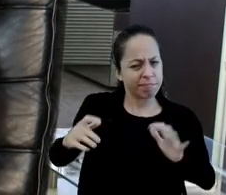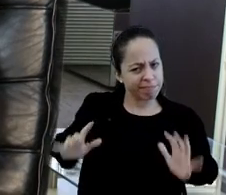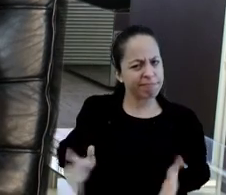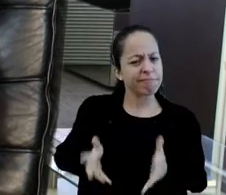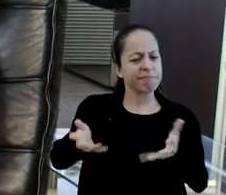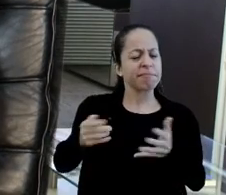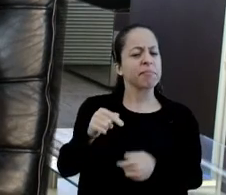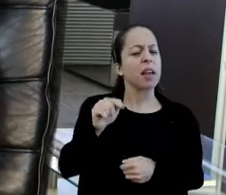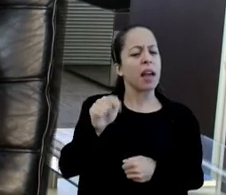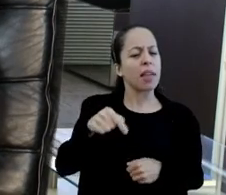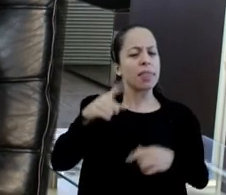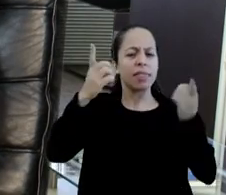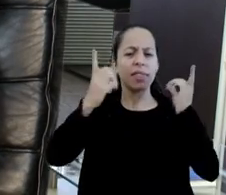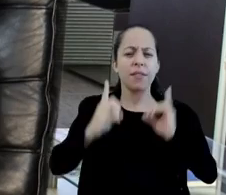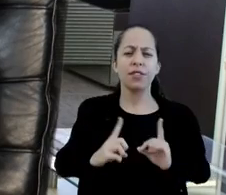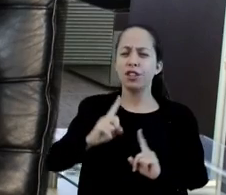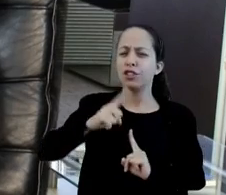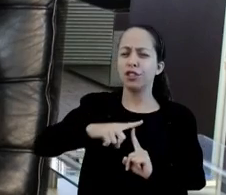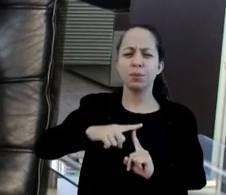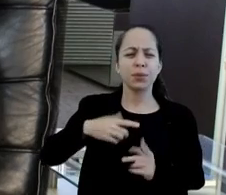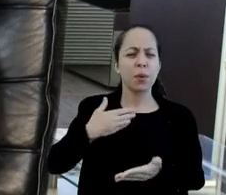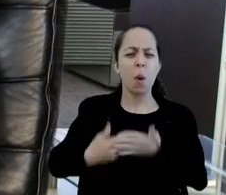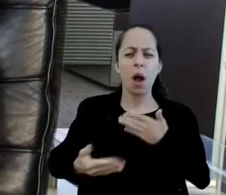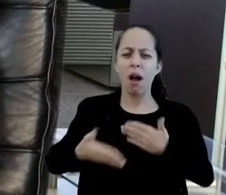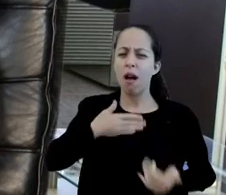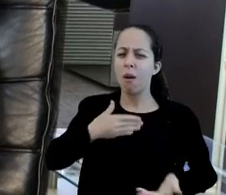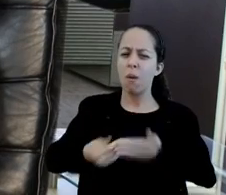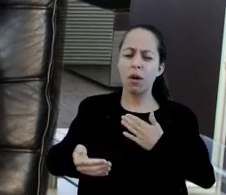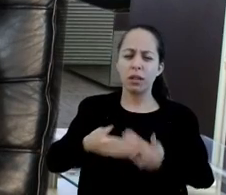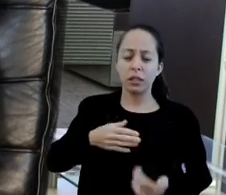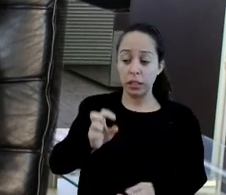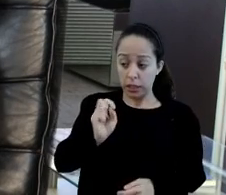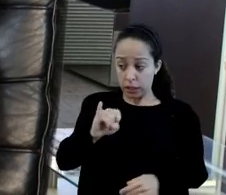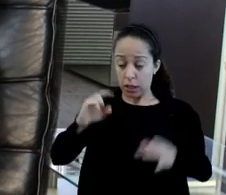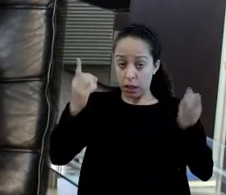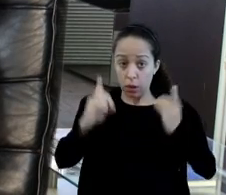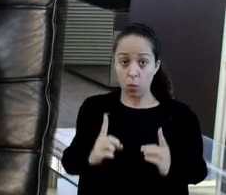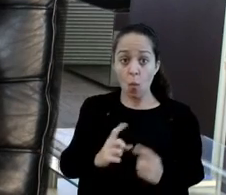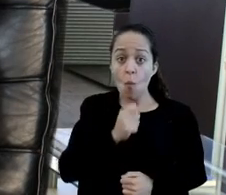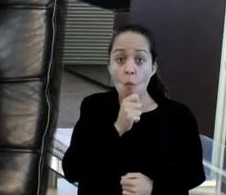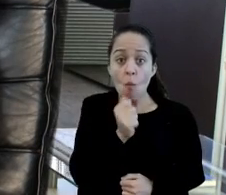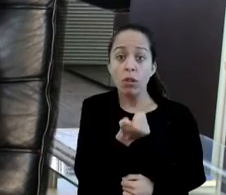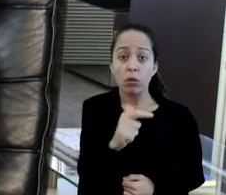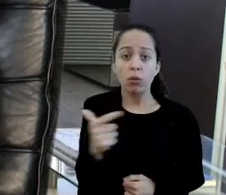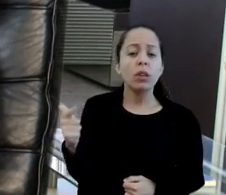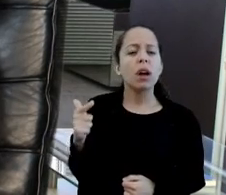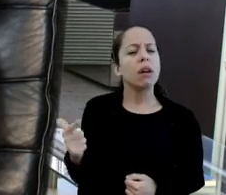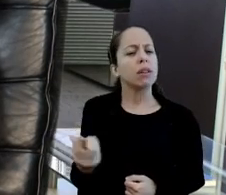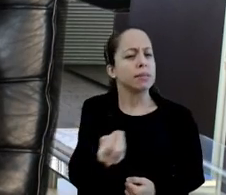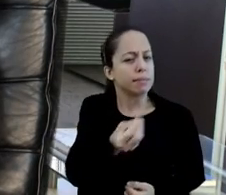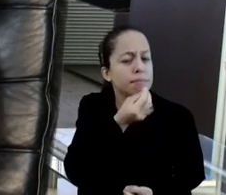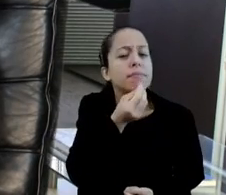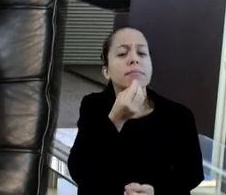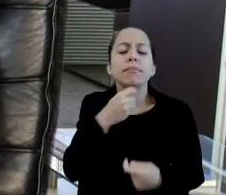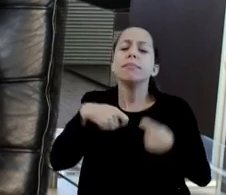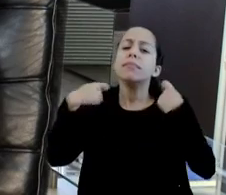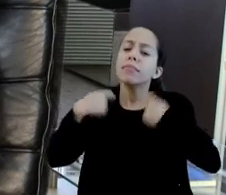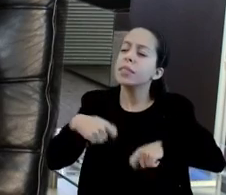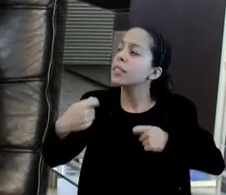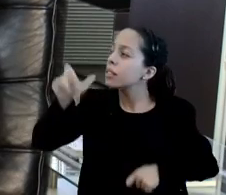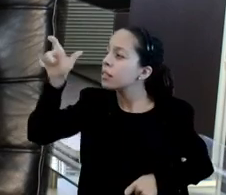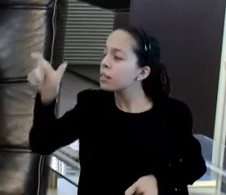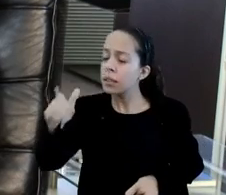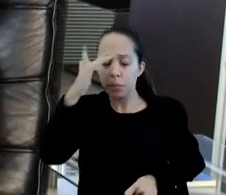qualquer deficiência ou mesmo que não tenha deficiência. Precisa do olhar amigo, do